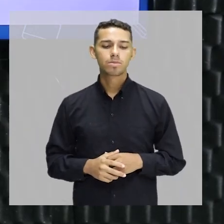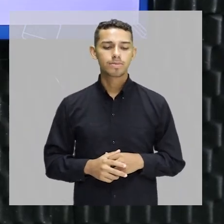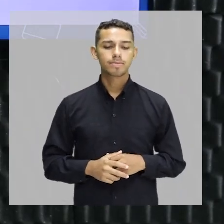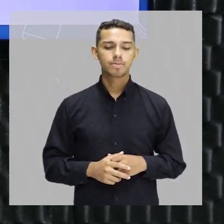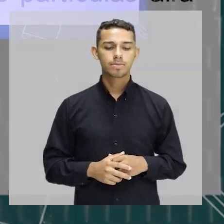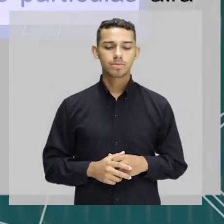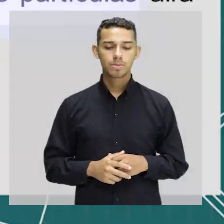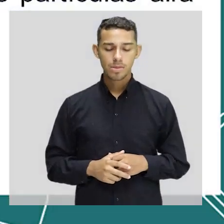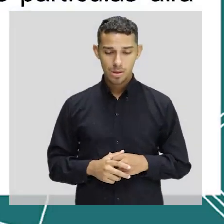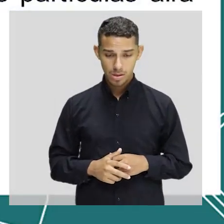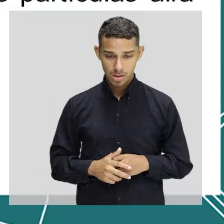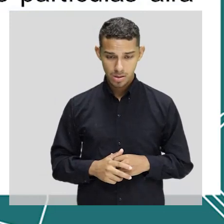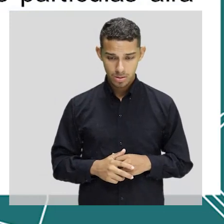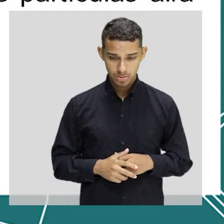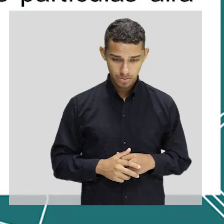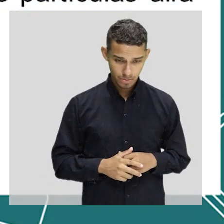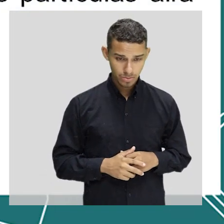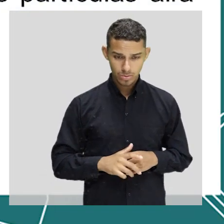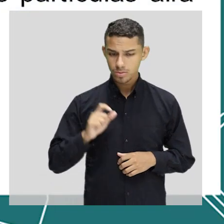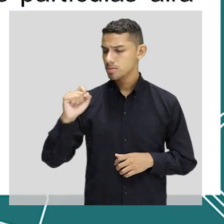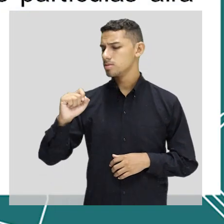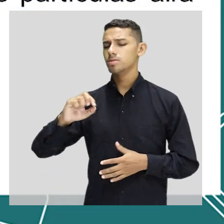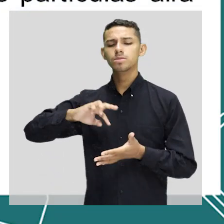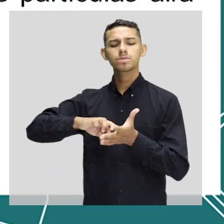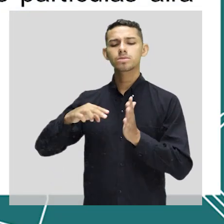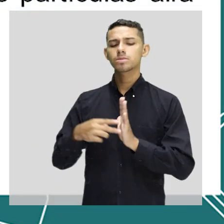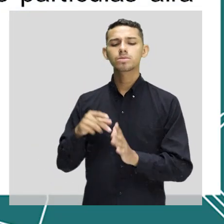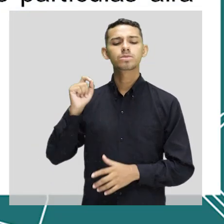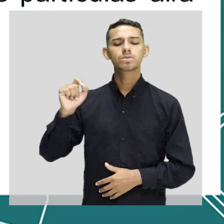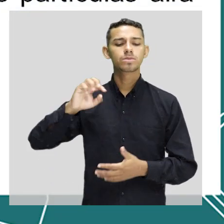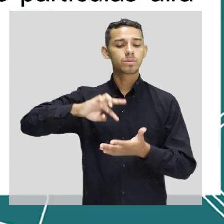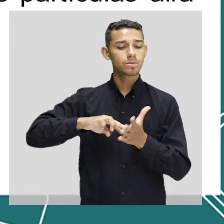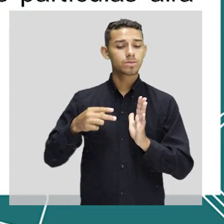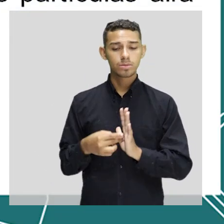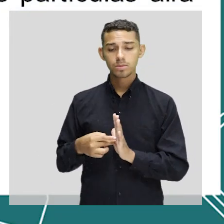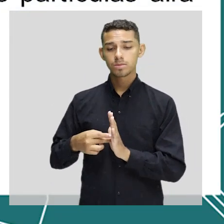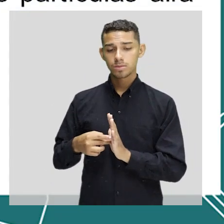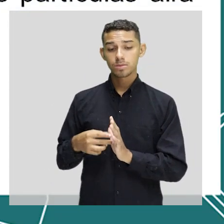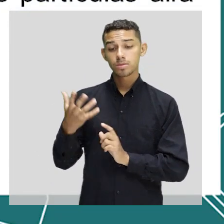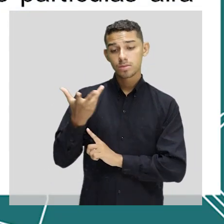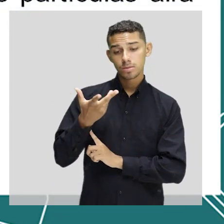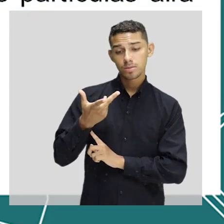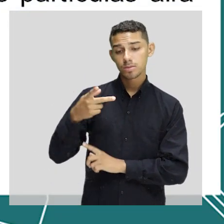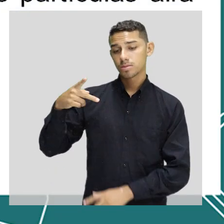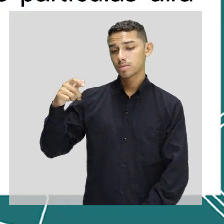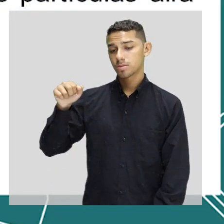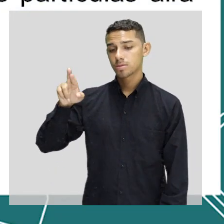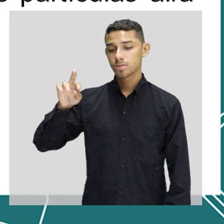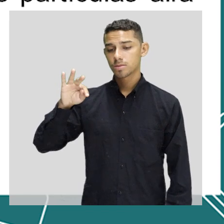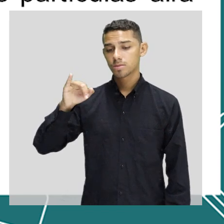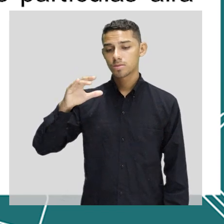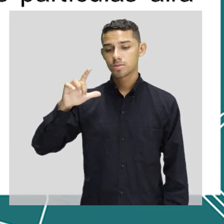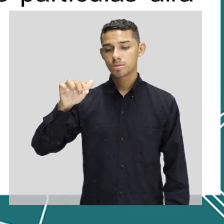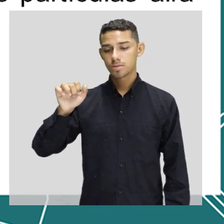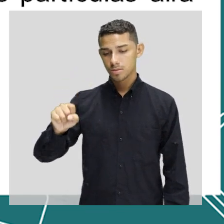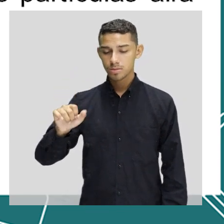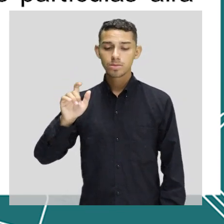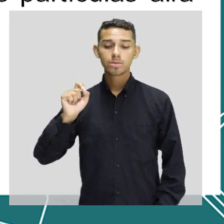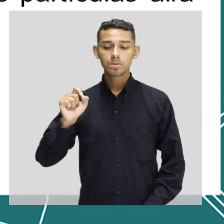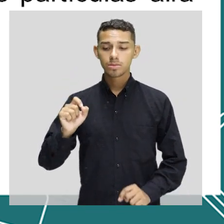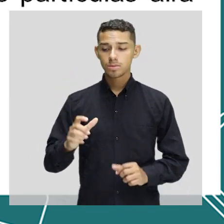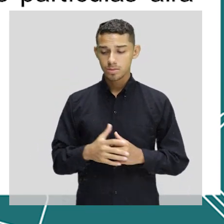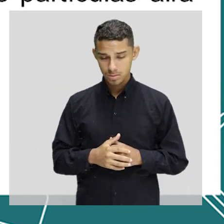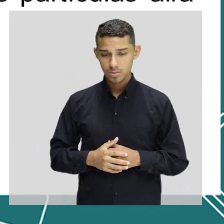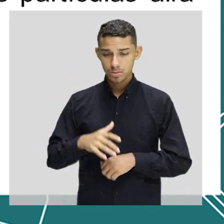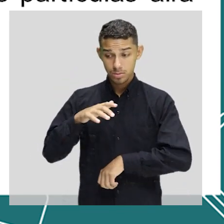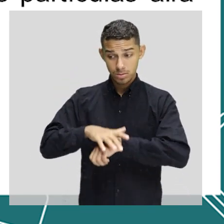então, afinal, o que é um acelerador de partículas? Vamos lá, certo? A função de um acelerador de partículas, certo, é justamente o